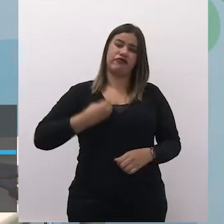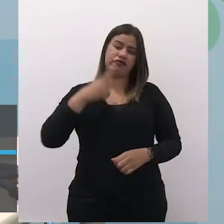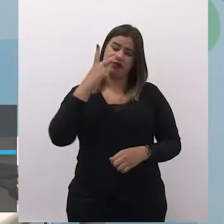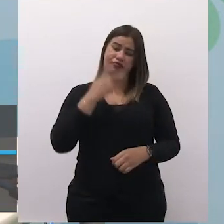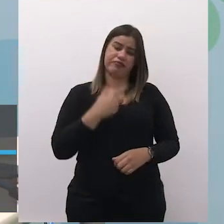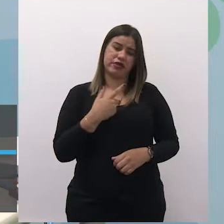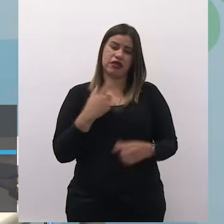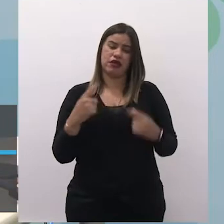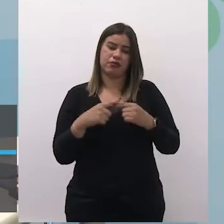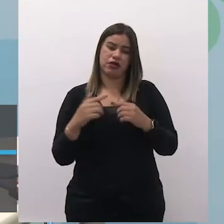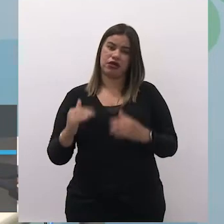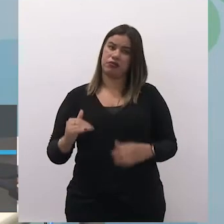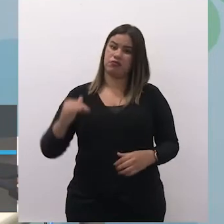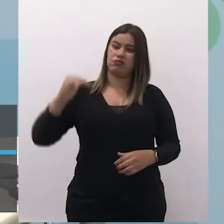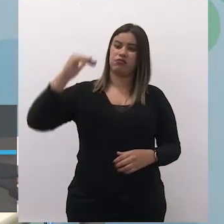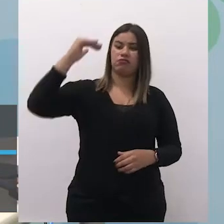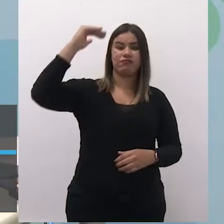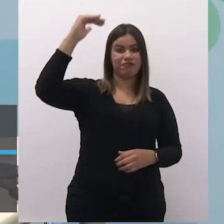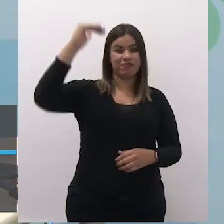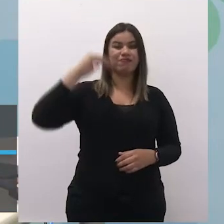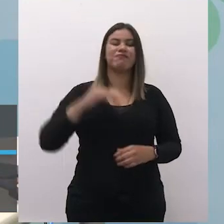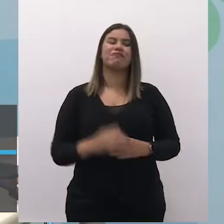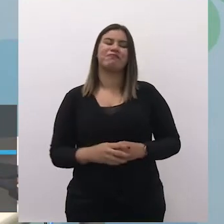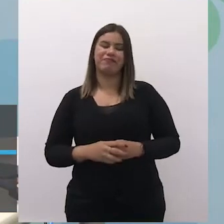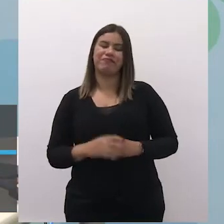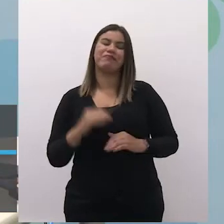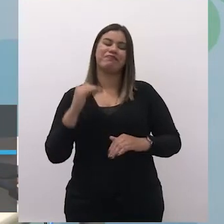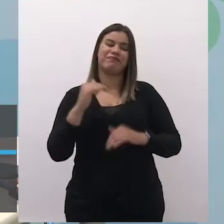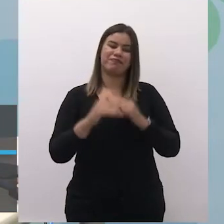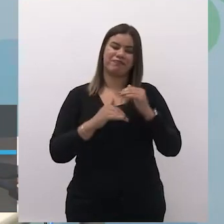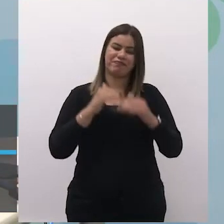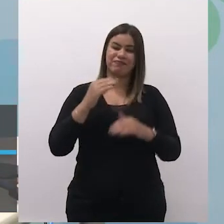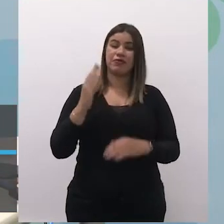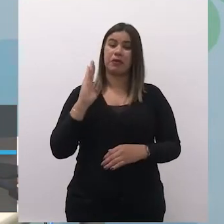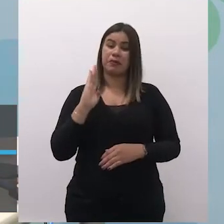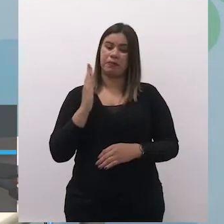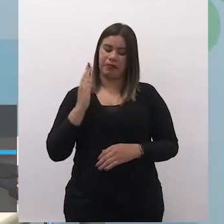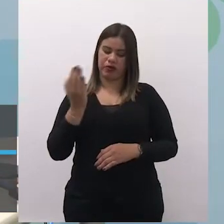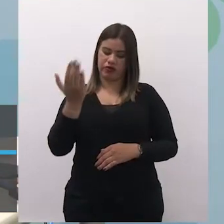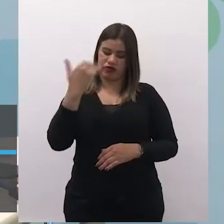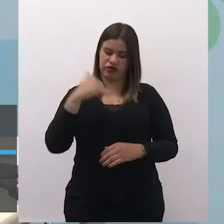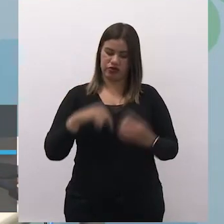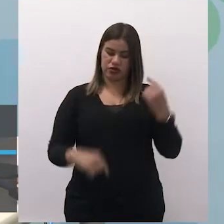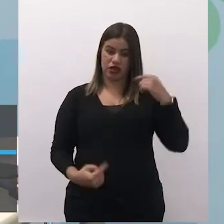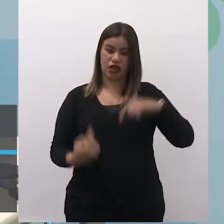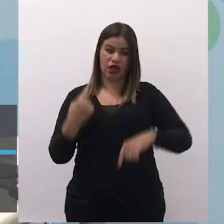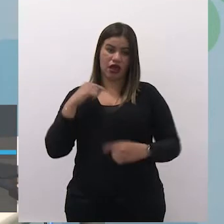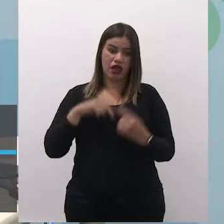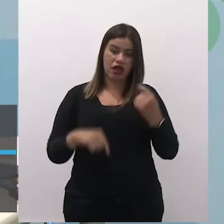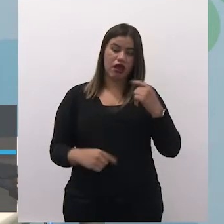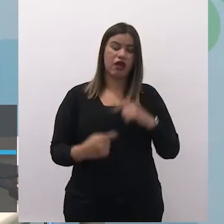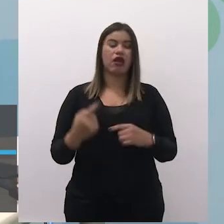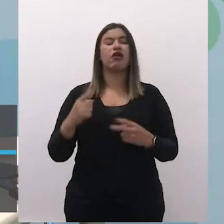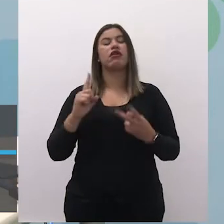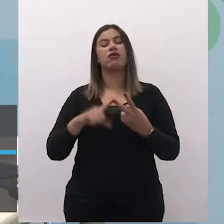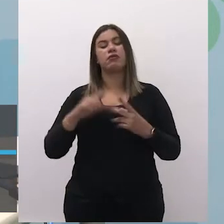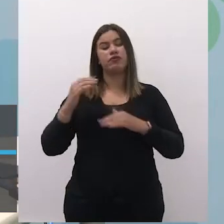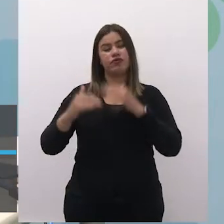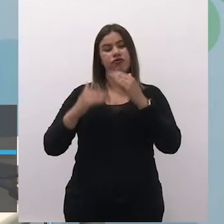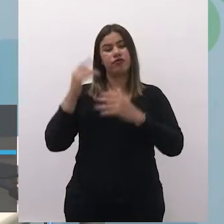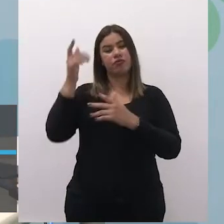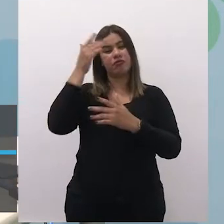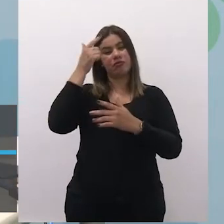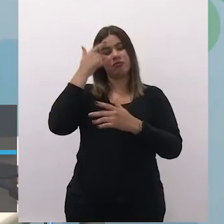Do crescimento, do desenvolvimento biológico, isso, do desenvolvimento psicológico.